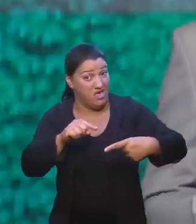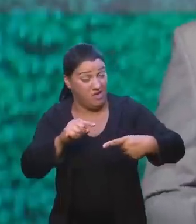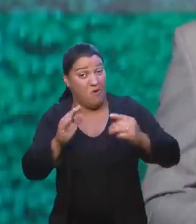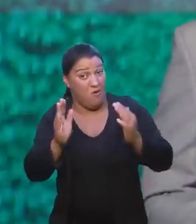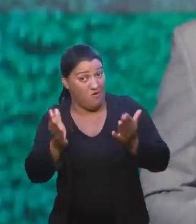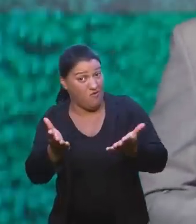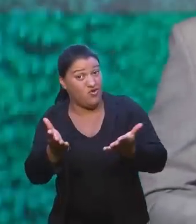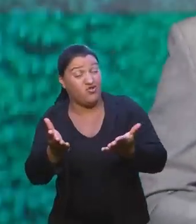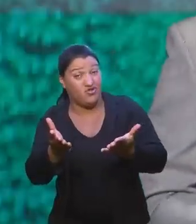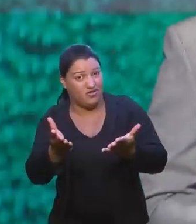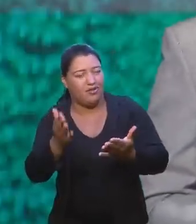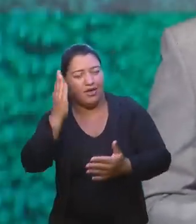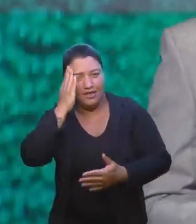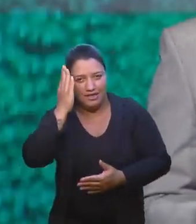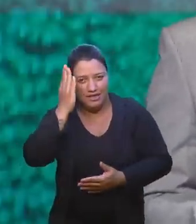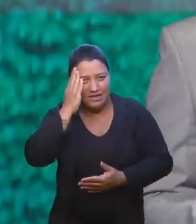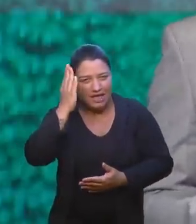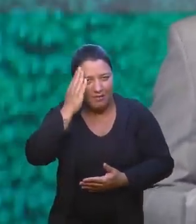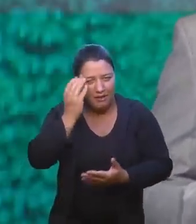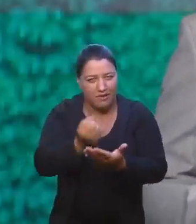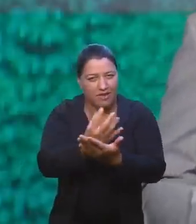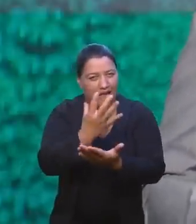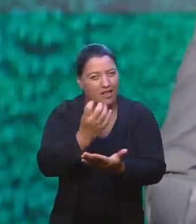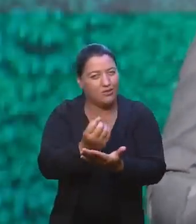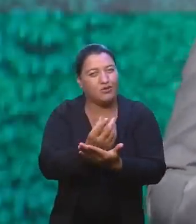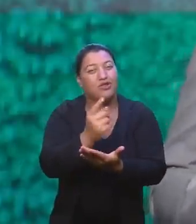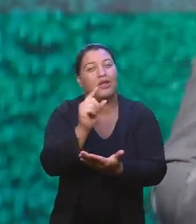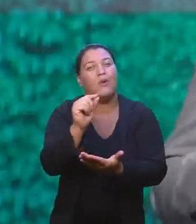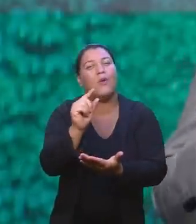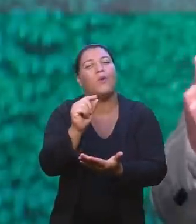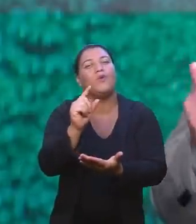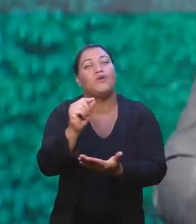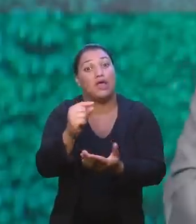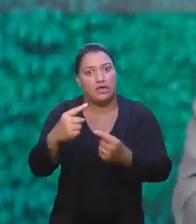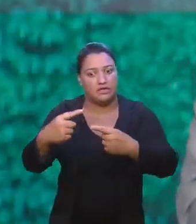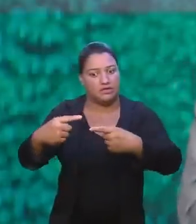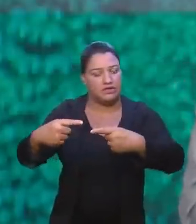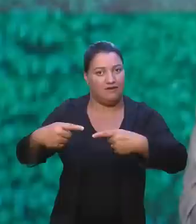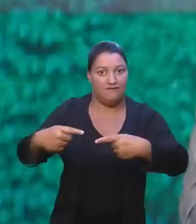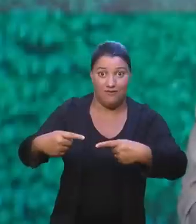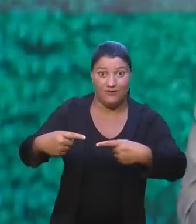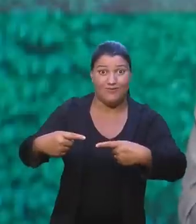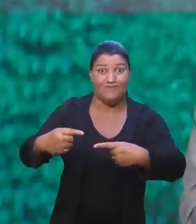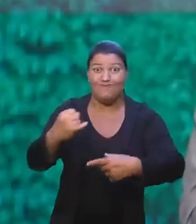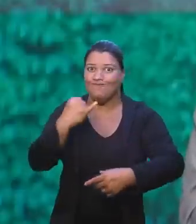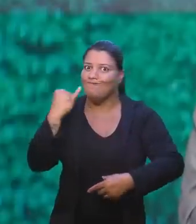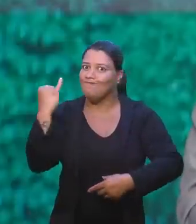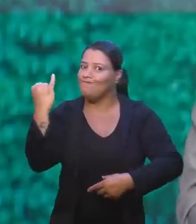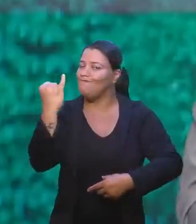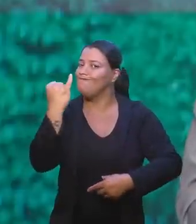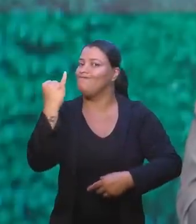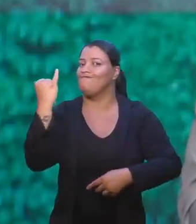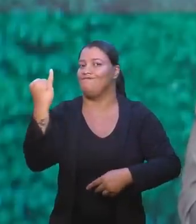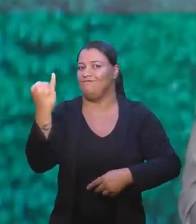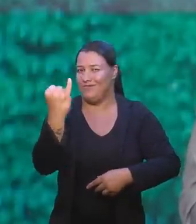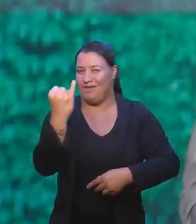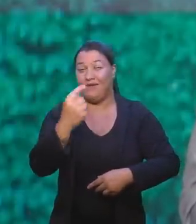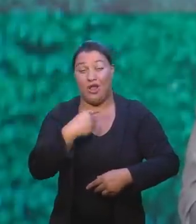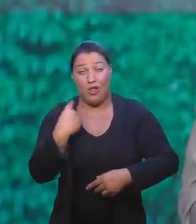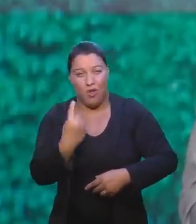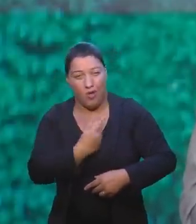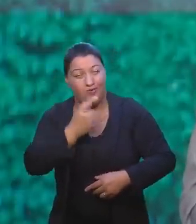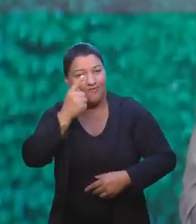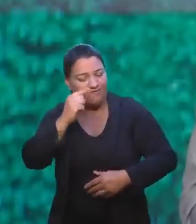hoje sabemos, à luz da doutrina, desafios indispensáveis para o nosso